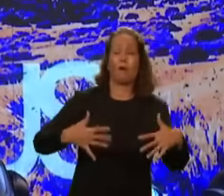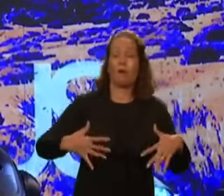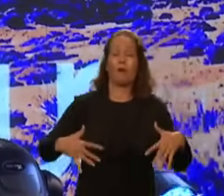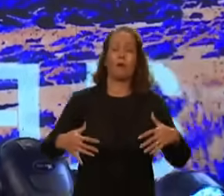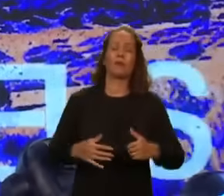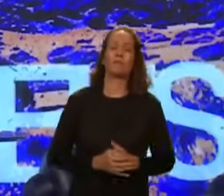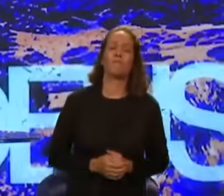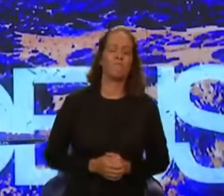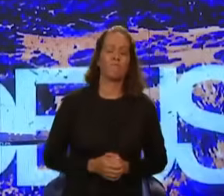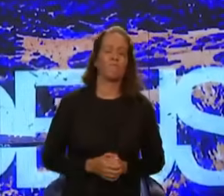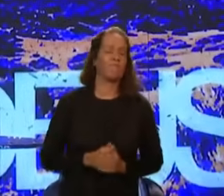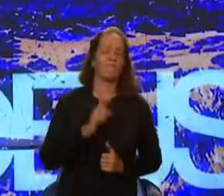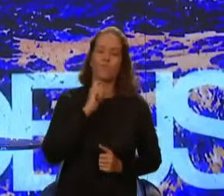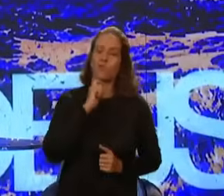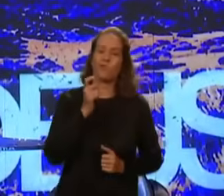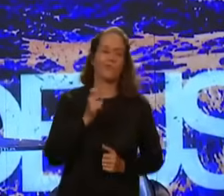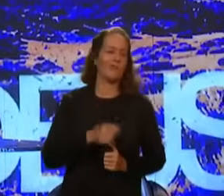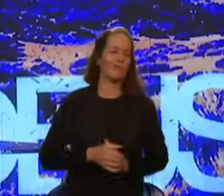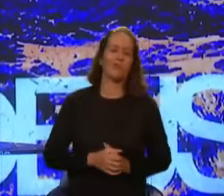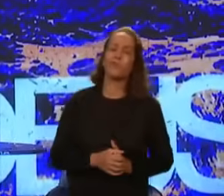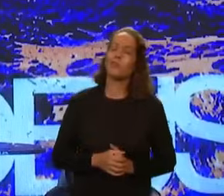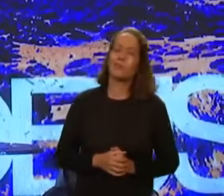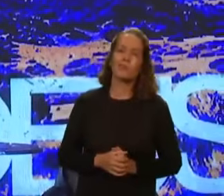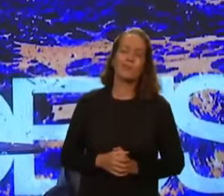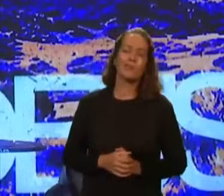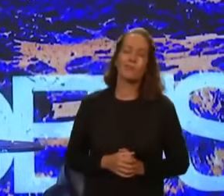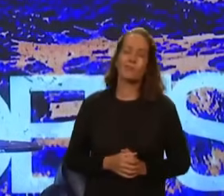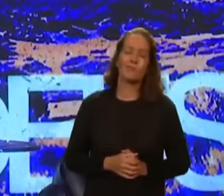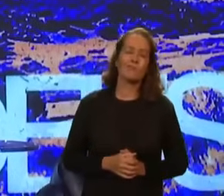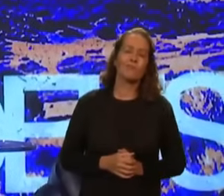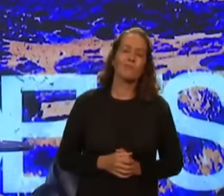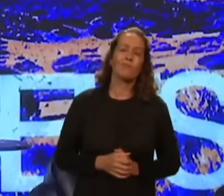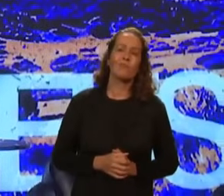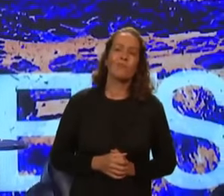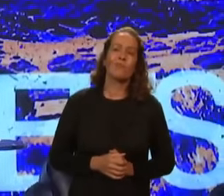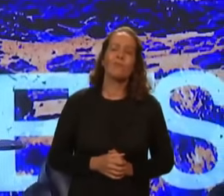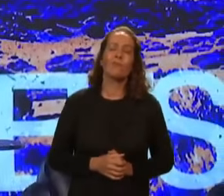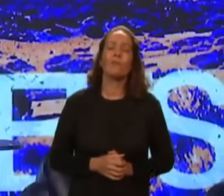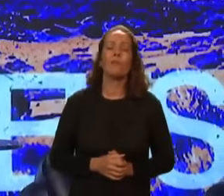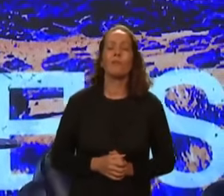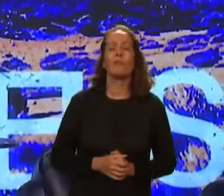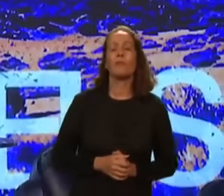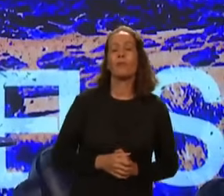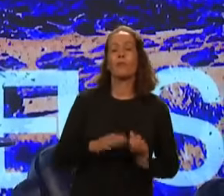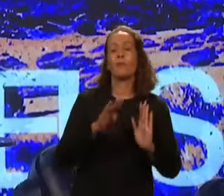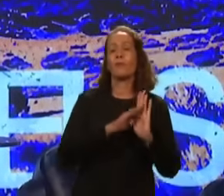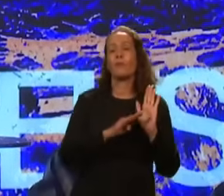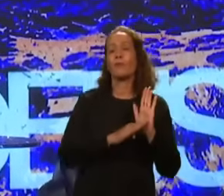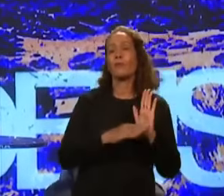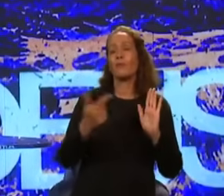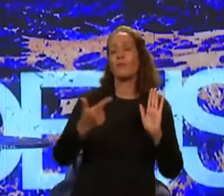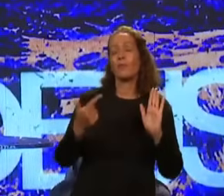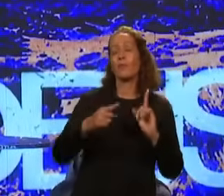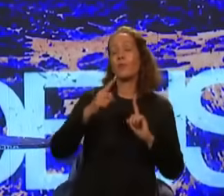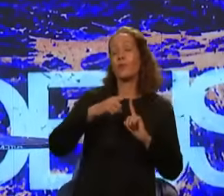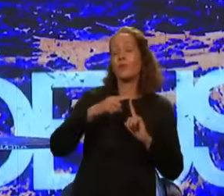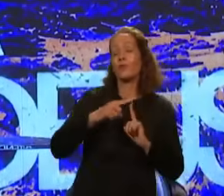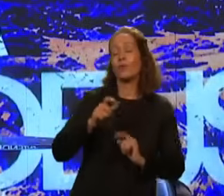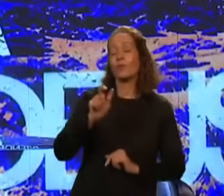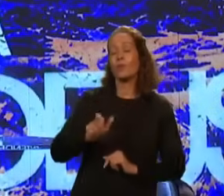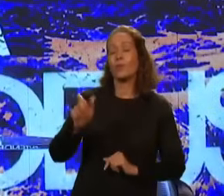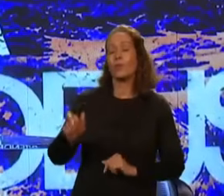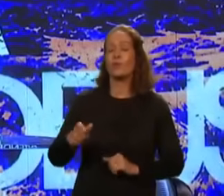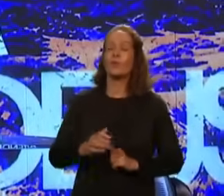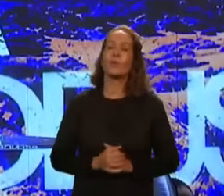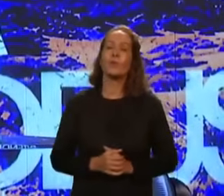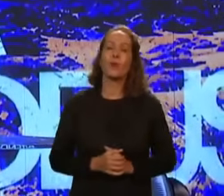Não adianta, isso não vai adiantar nem atrasar o mover de Deus. Segundo tipo de gente é Maria. O que que a gente